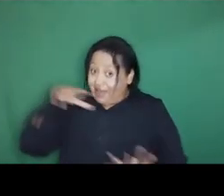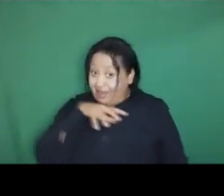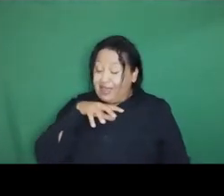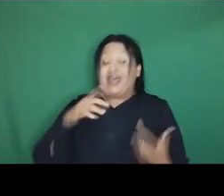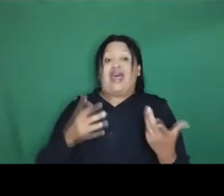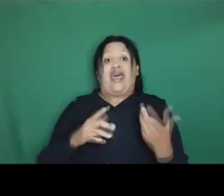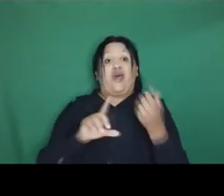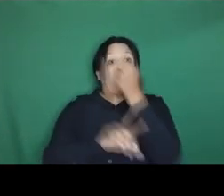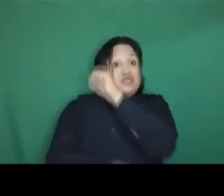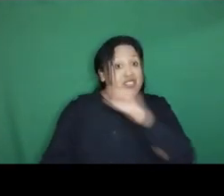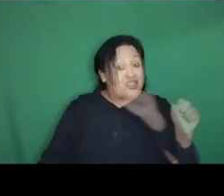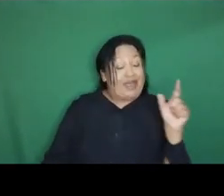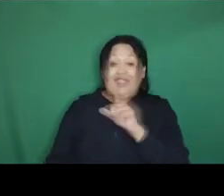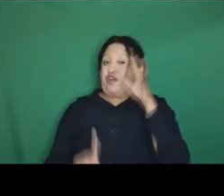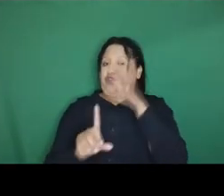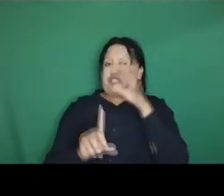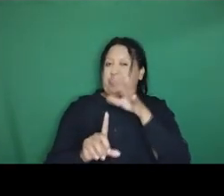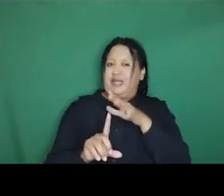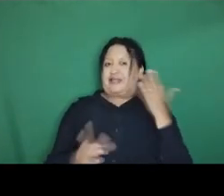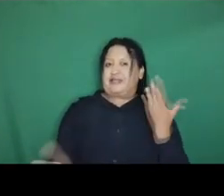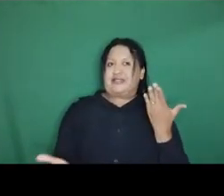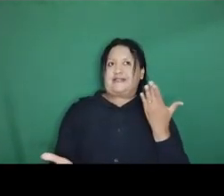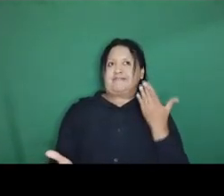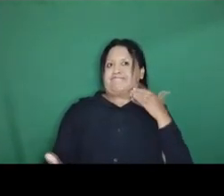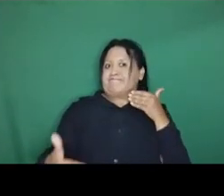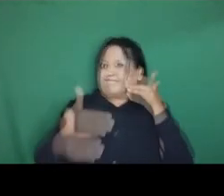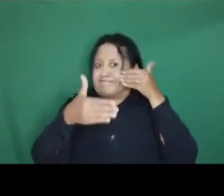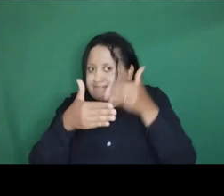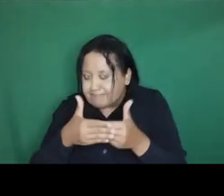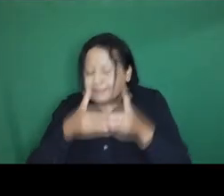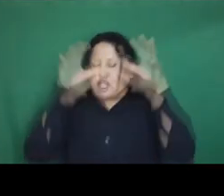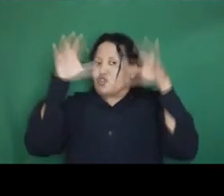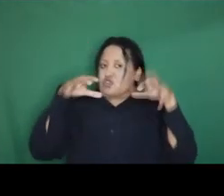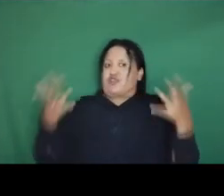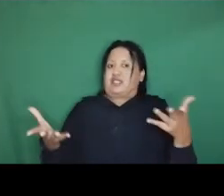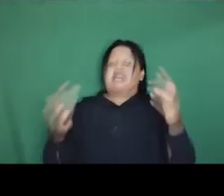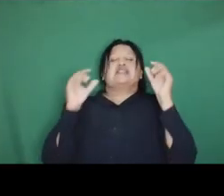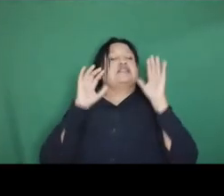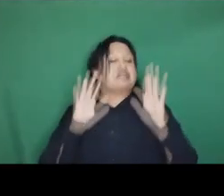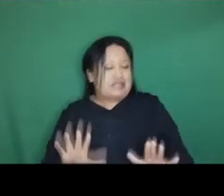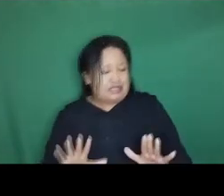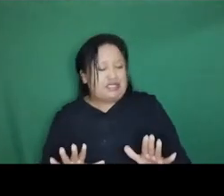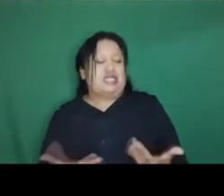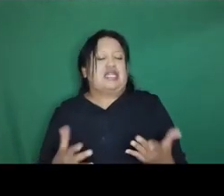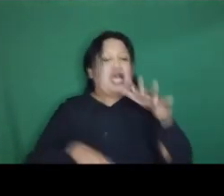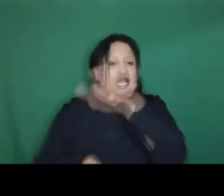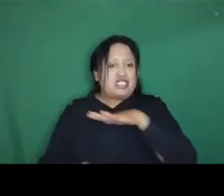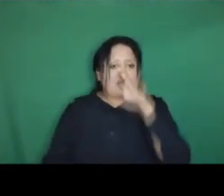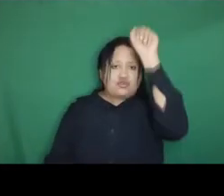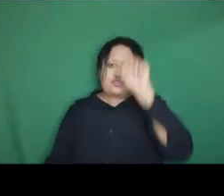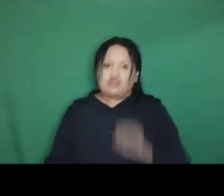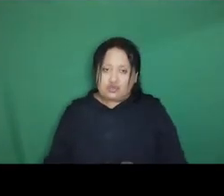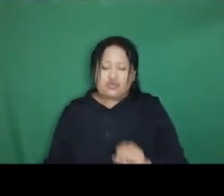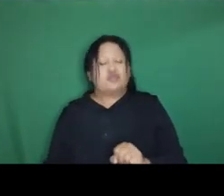a gente pode dizer assim que não influencia de uma forma direta Esse regime de chuvas e sim na região do Sul e Sudeste Asiático e